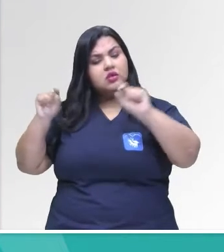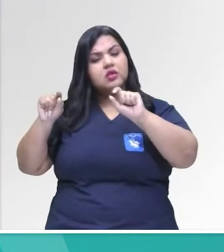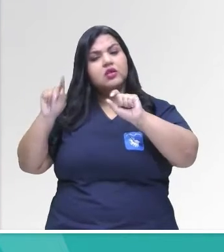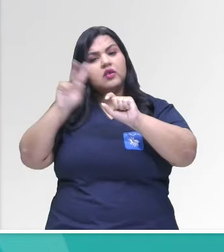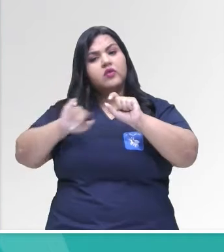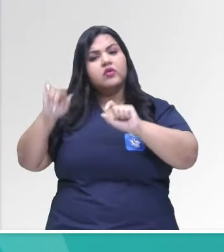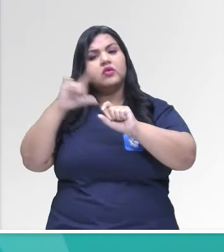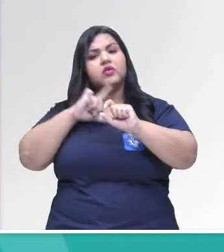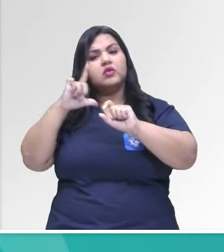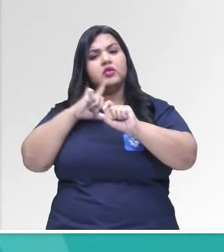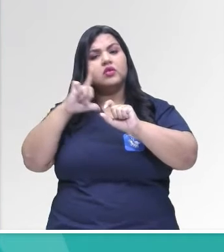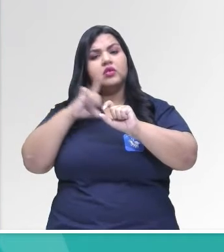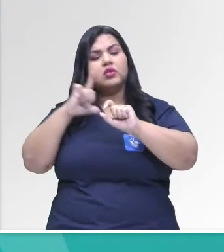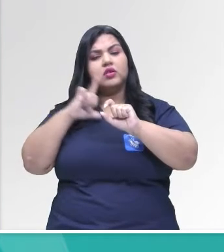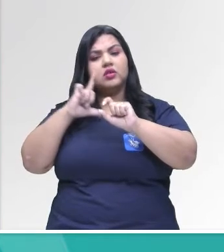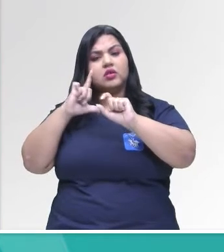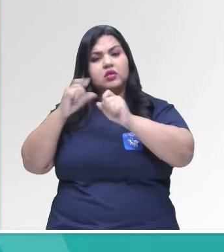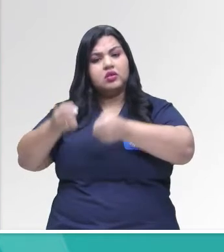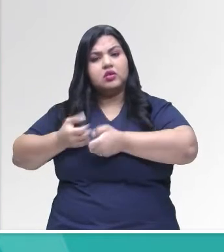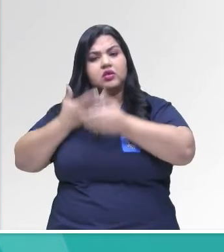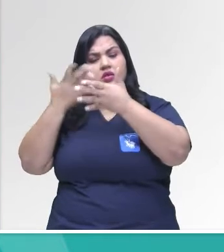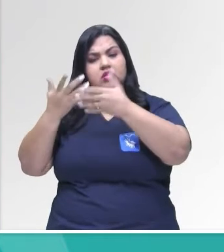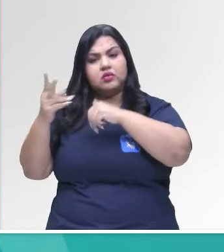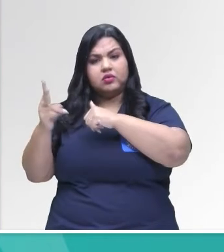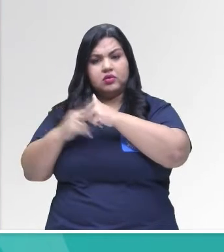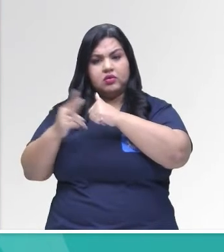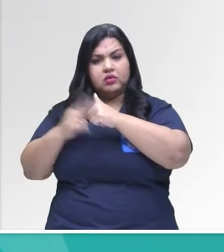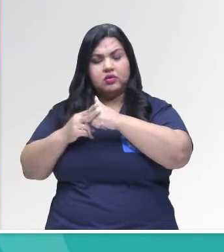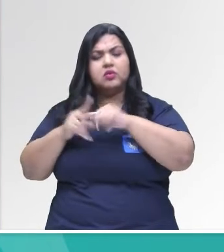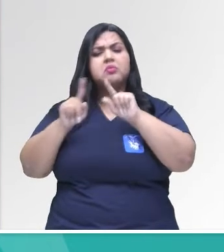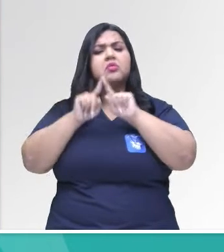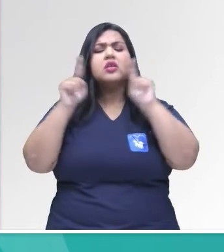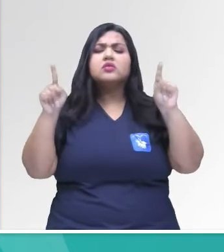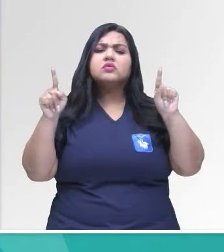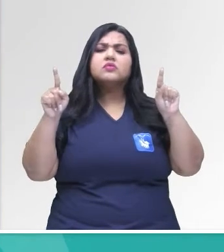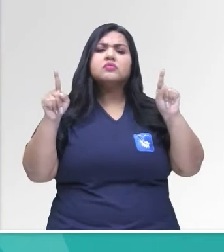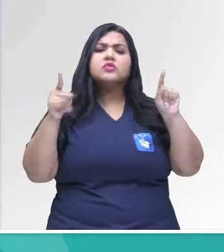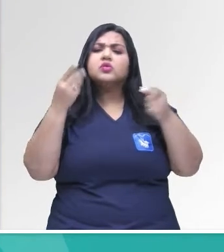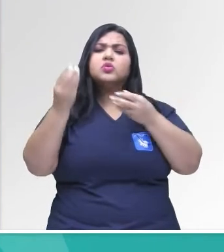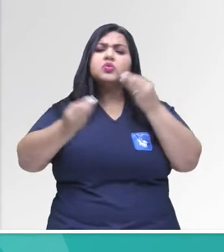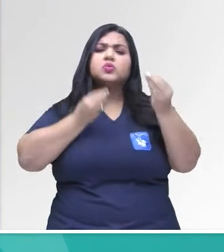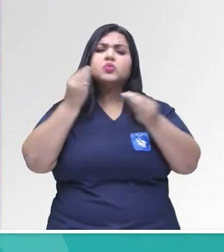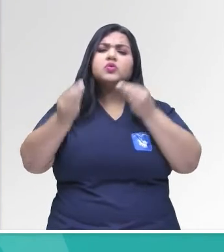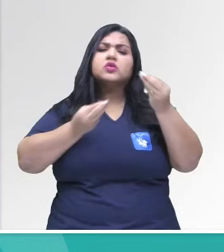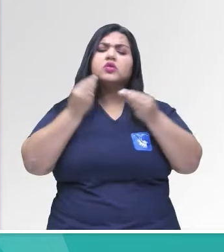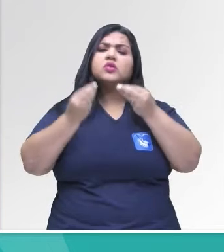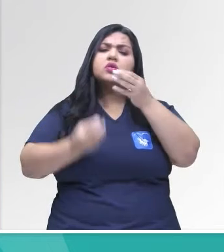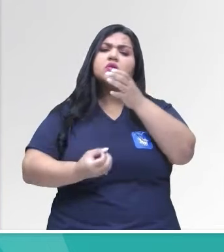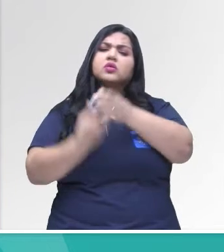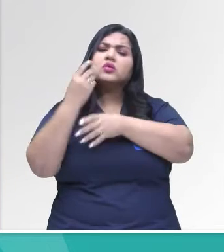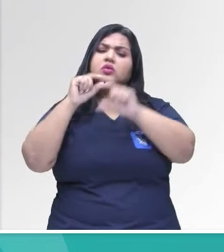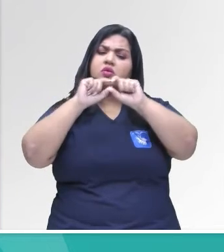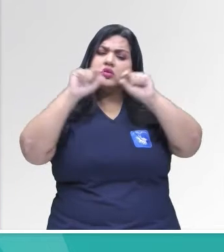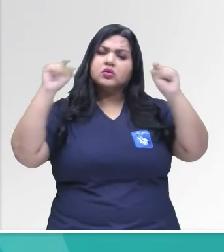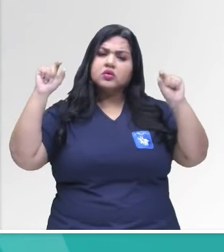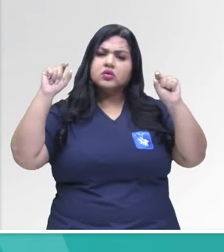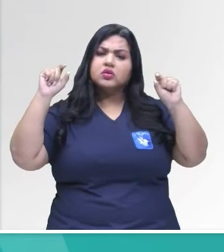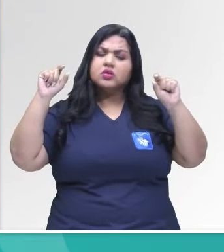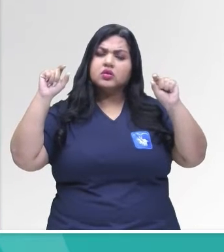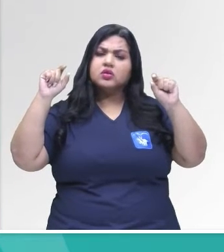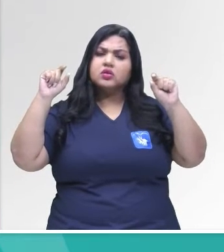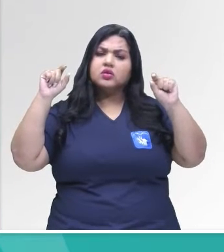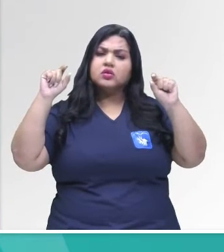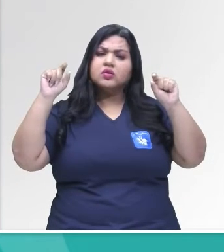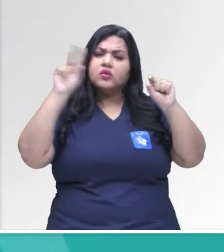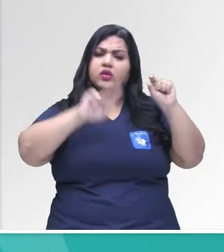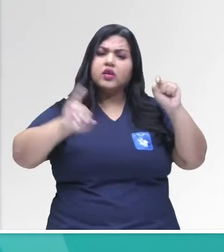sofrer ação expressa pelo verbo. Mas e aí, teacher, como é que eu formo orações? Como é que eu vou